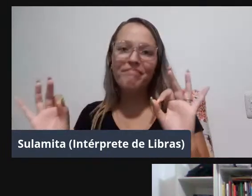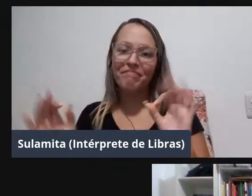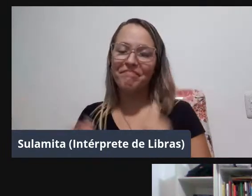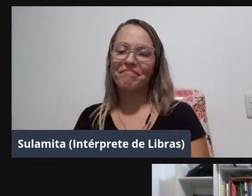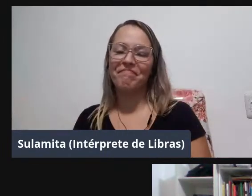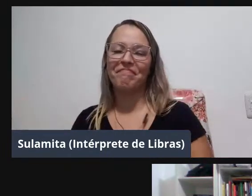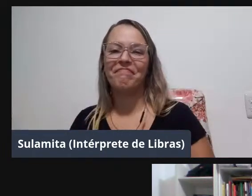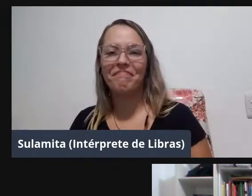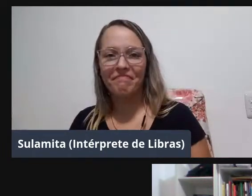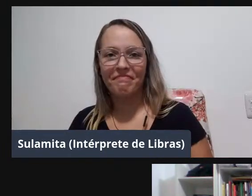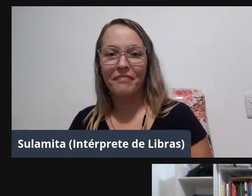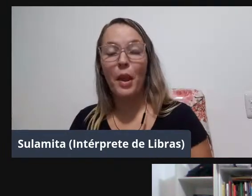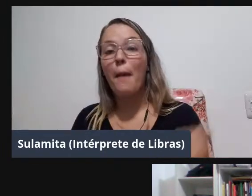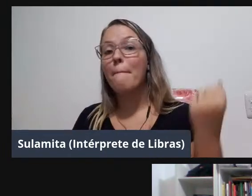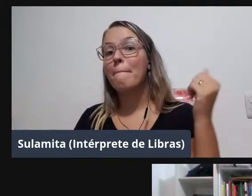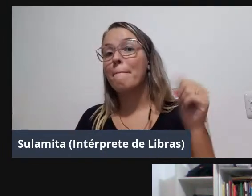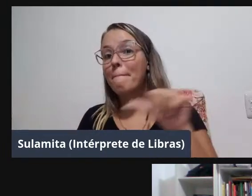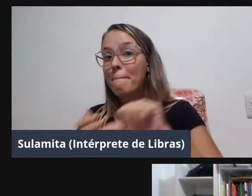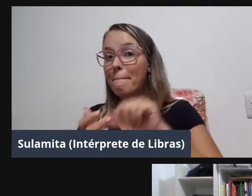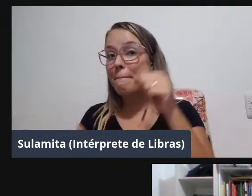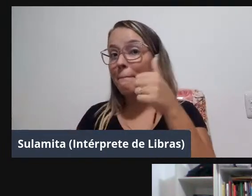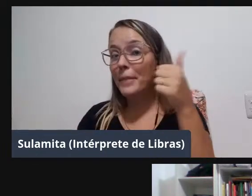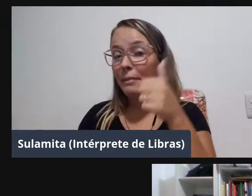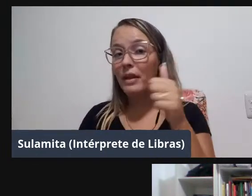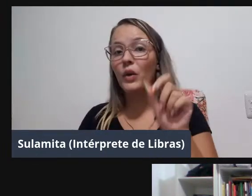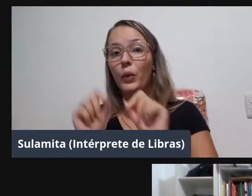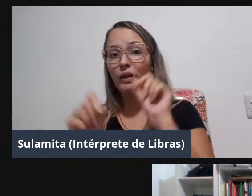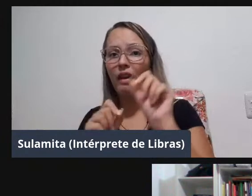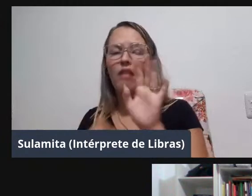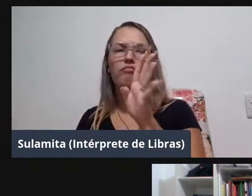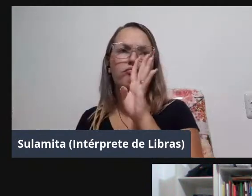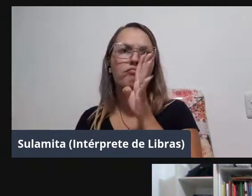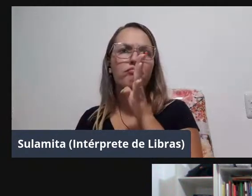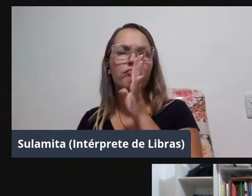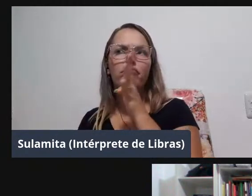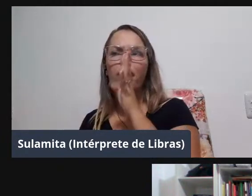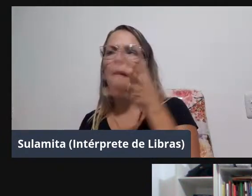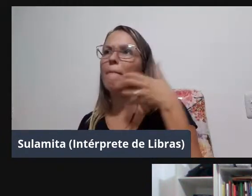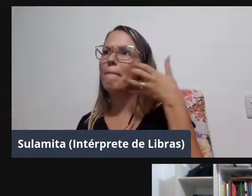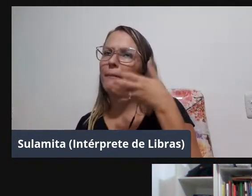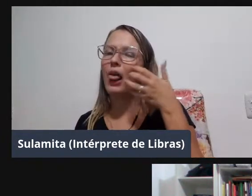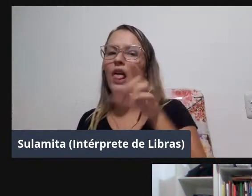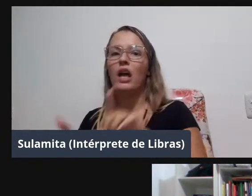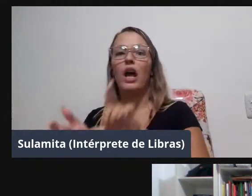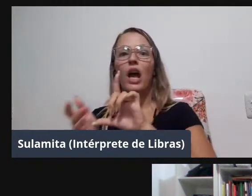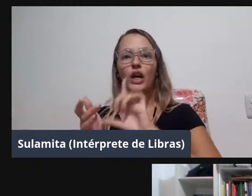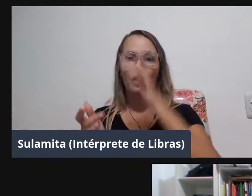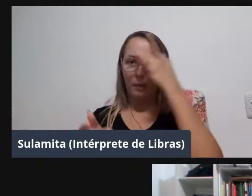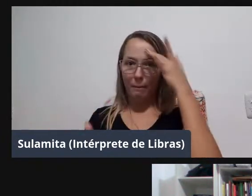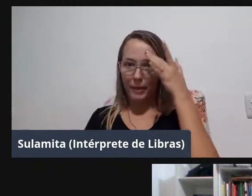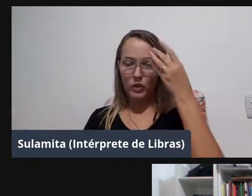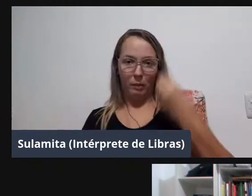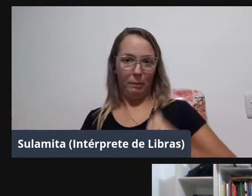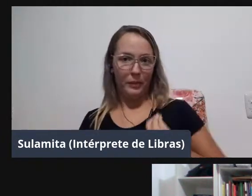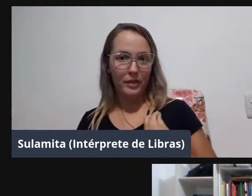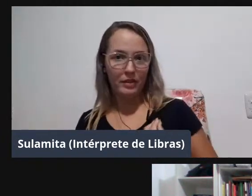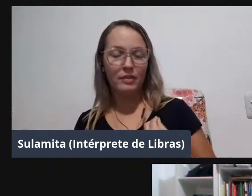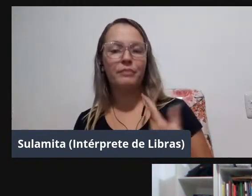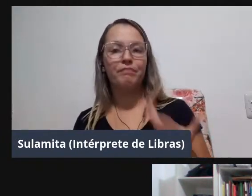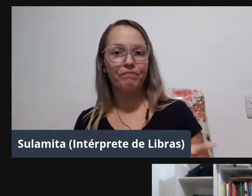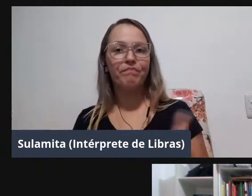Então, primeiro eu assisti vários, né, dos anteriores, das pessoas que me precederam aqui nos